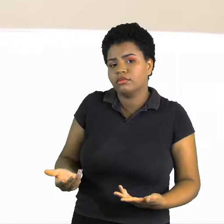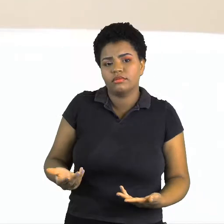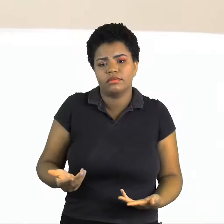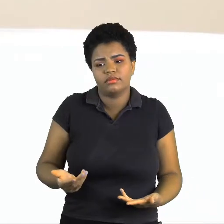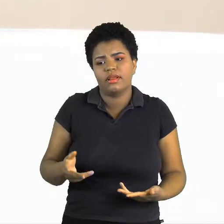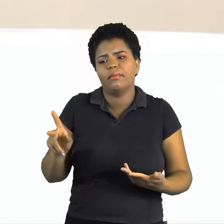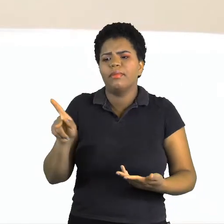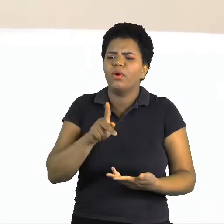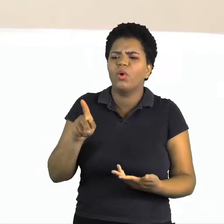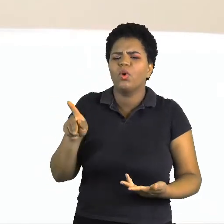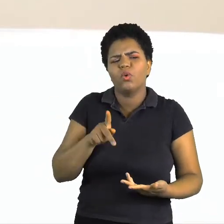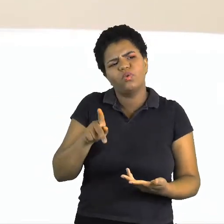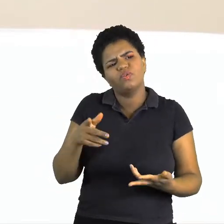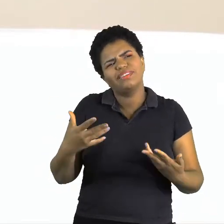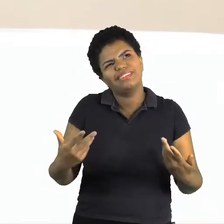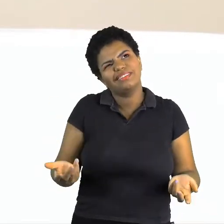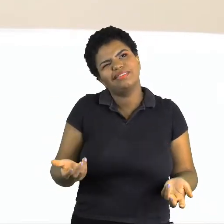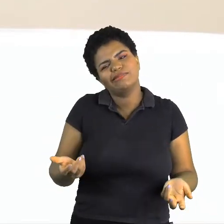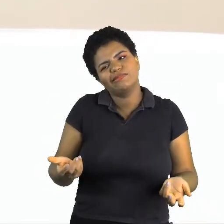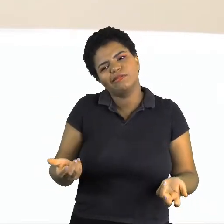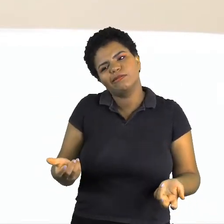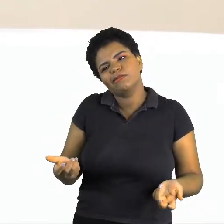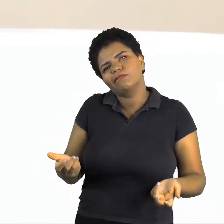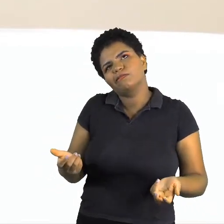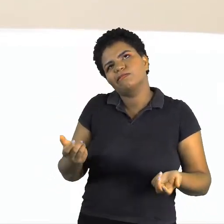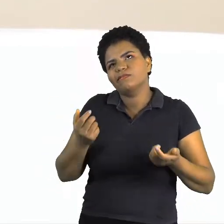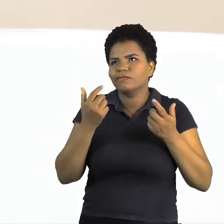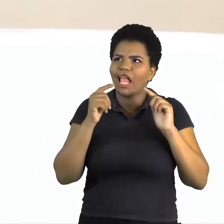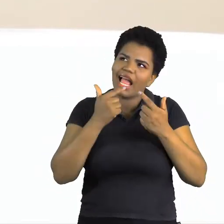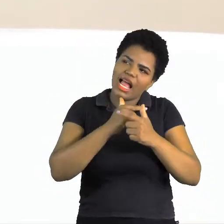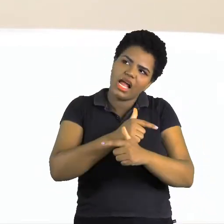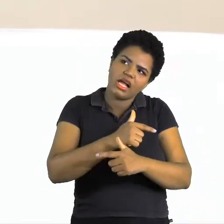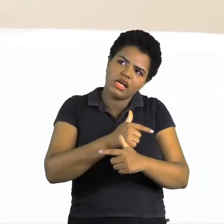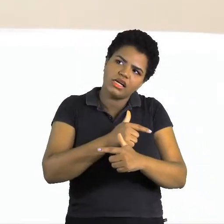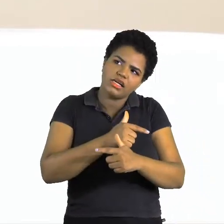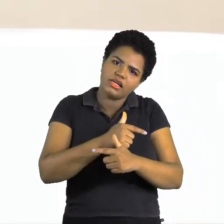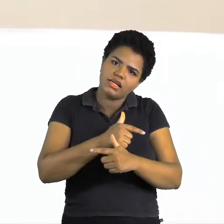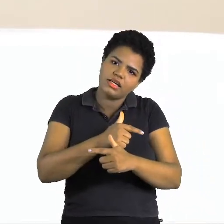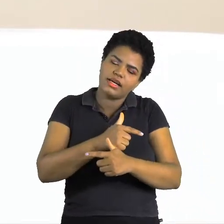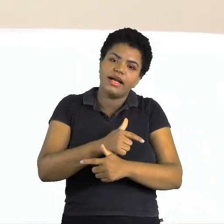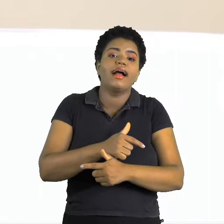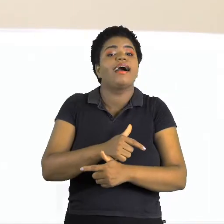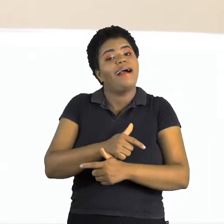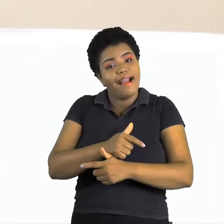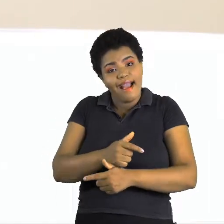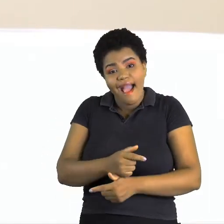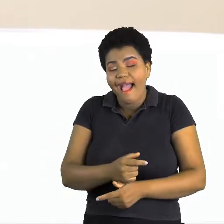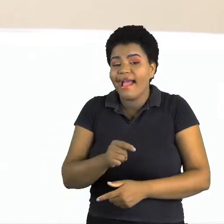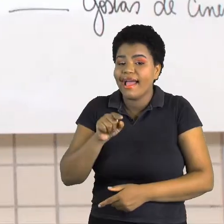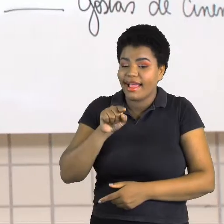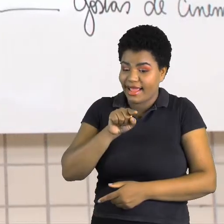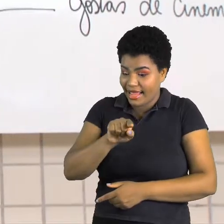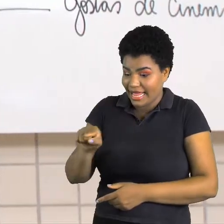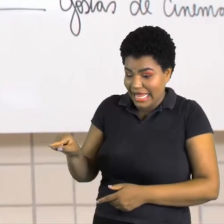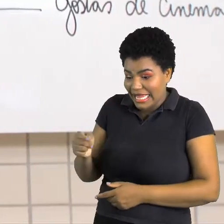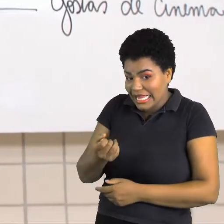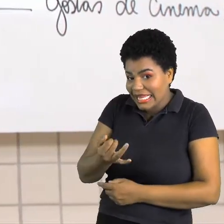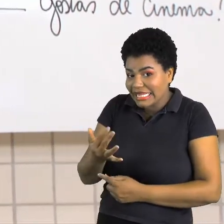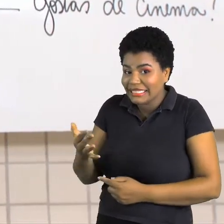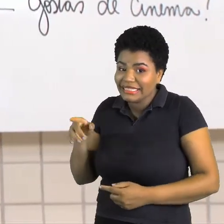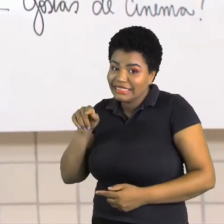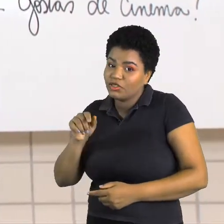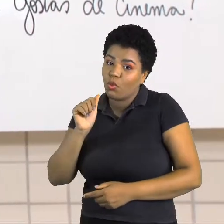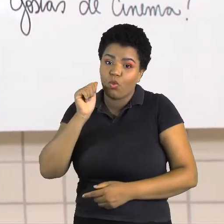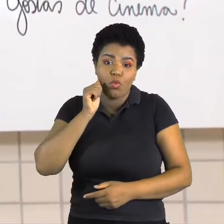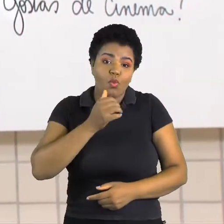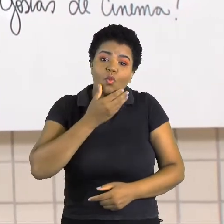Prof, deram risada. Eles ou elas deram risada. Muito bem.